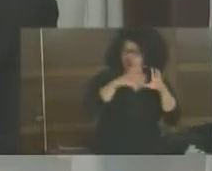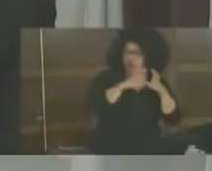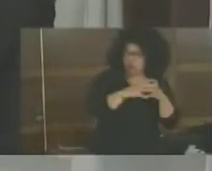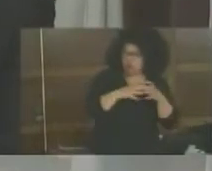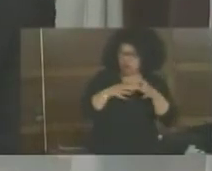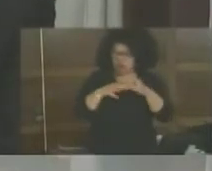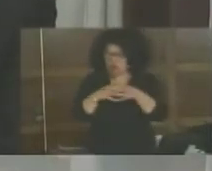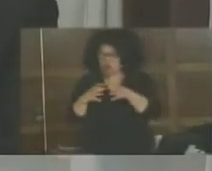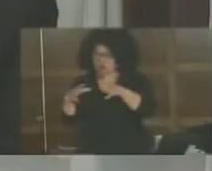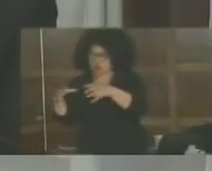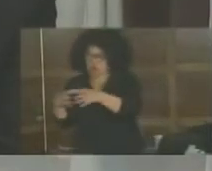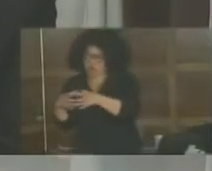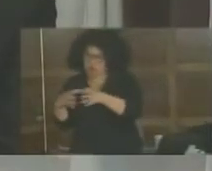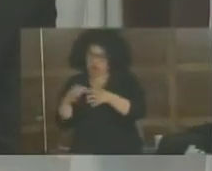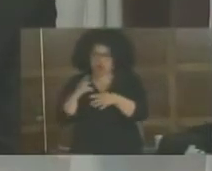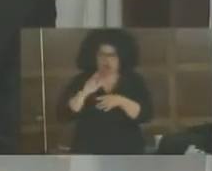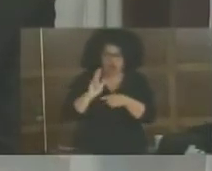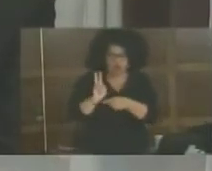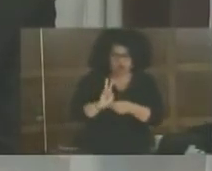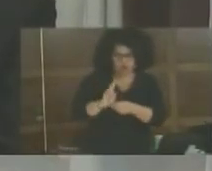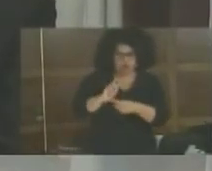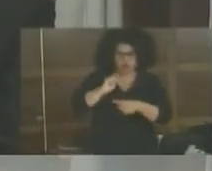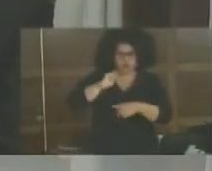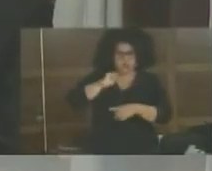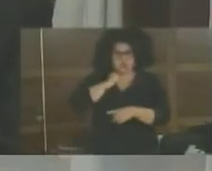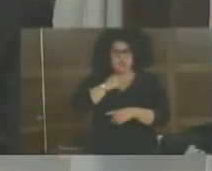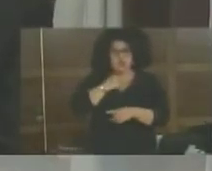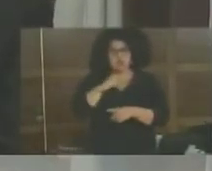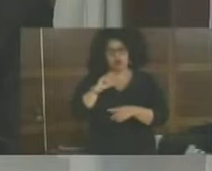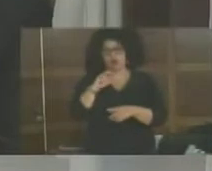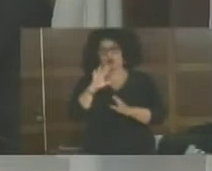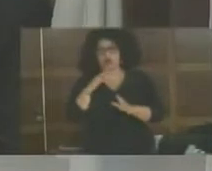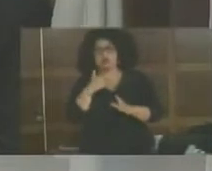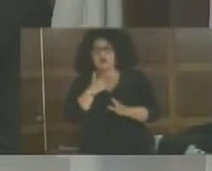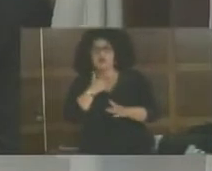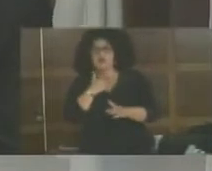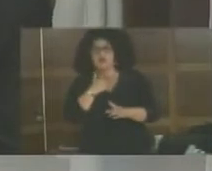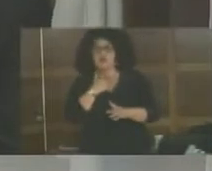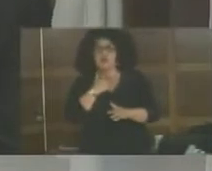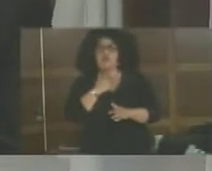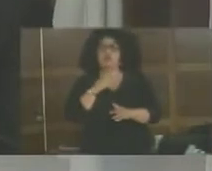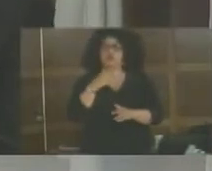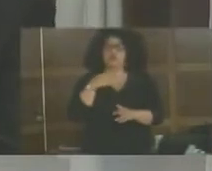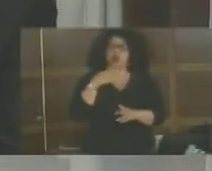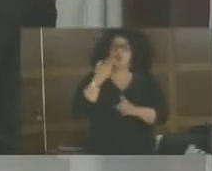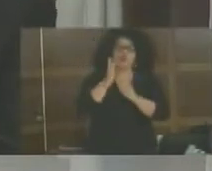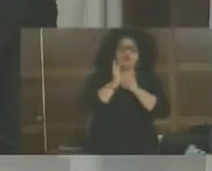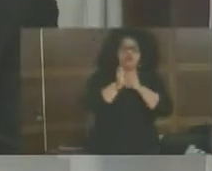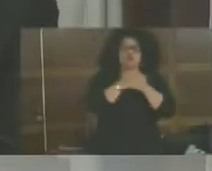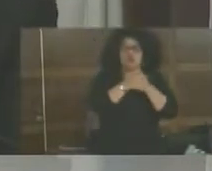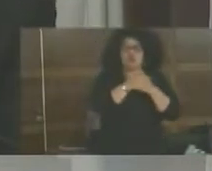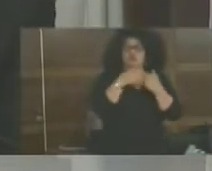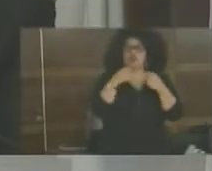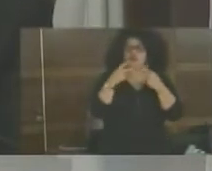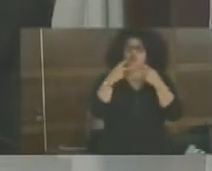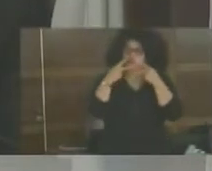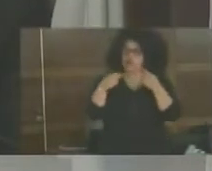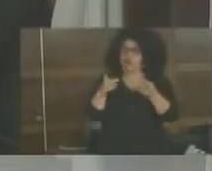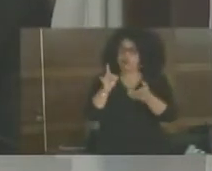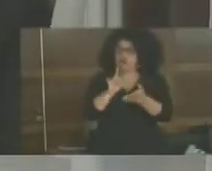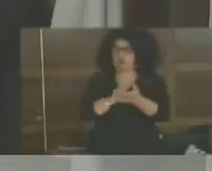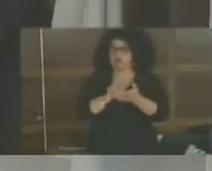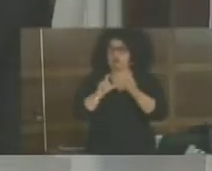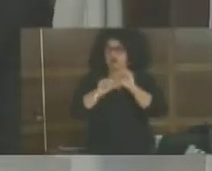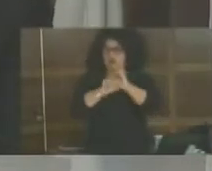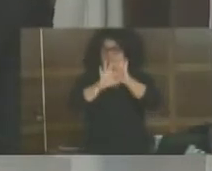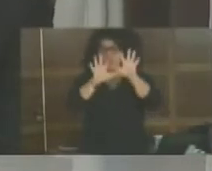declarar ou fiscalizar, mas eu acho que a gente não pode submeter o que é de direito. O direito da nossa casa, a nossa, é fiscalizar. Então, eu